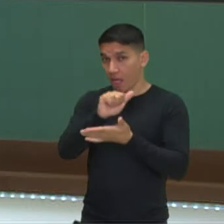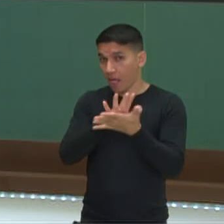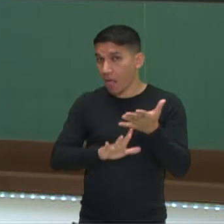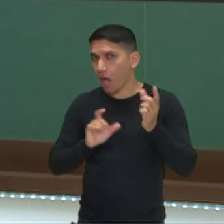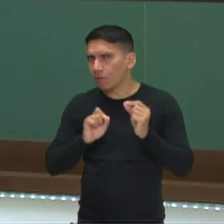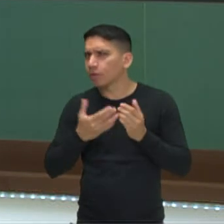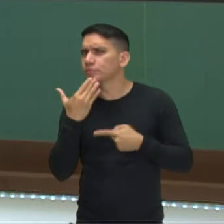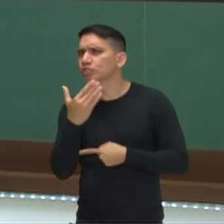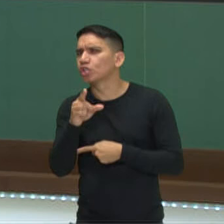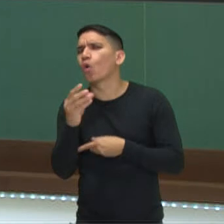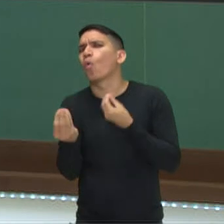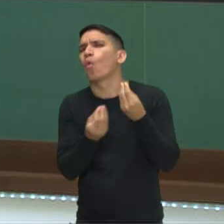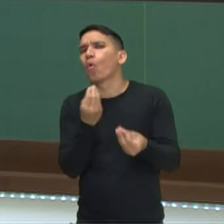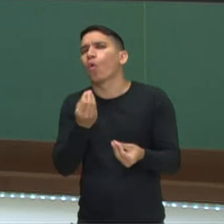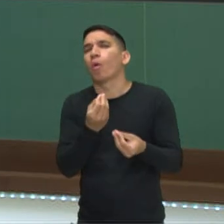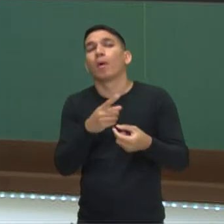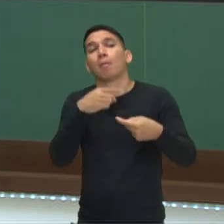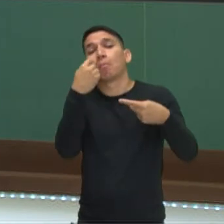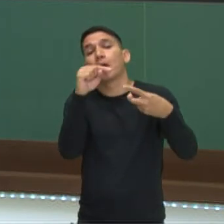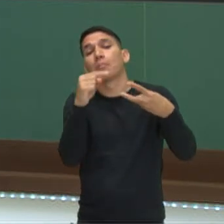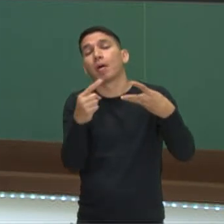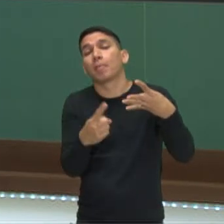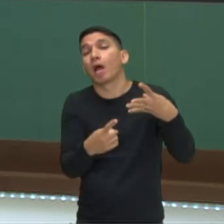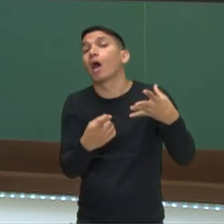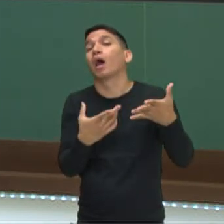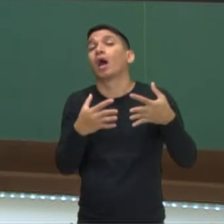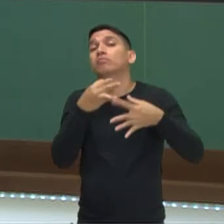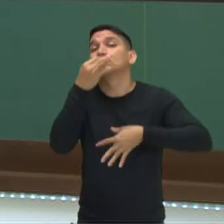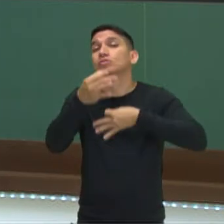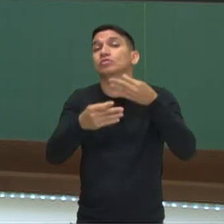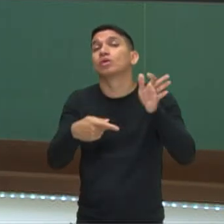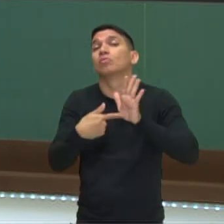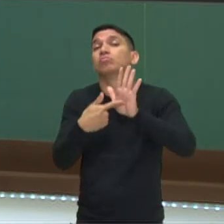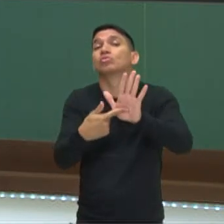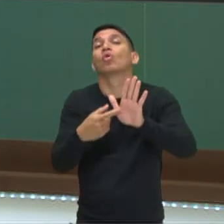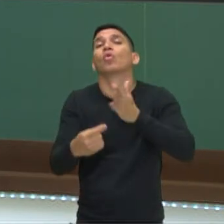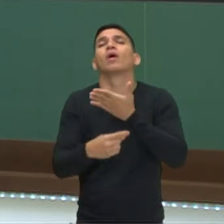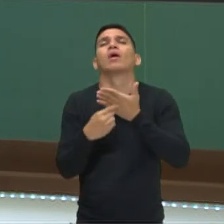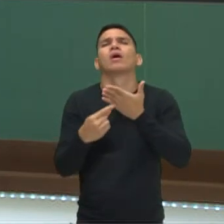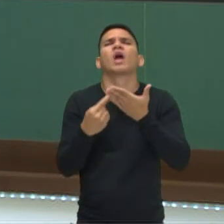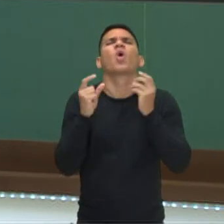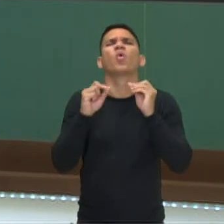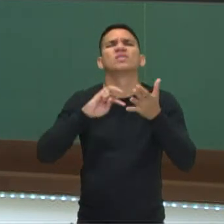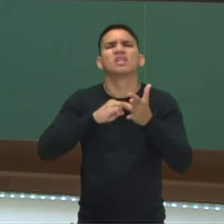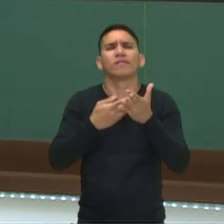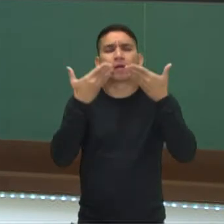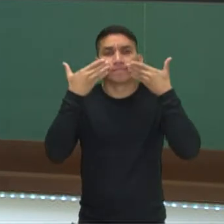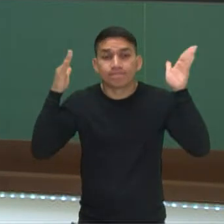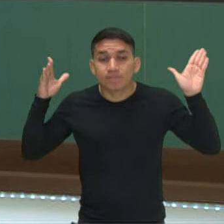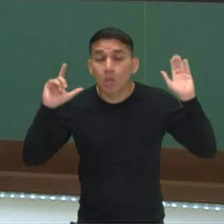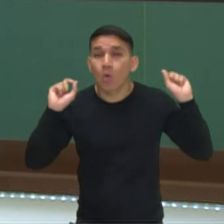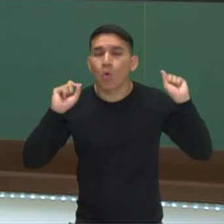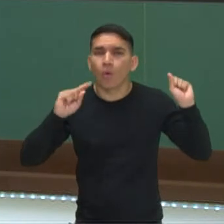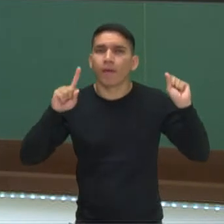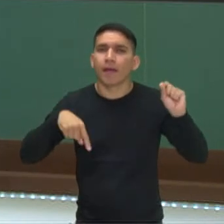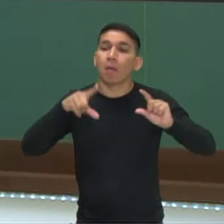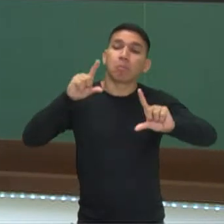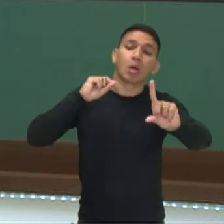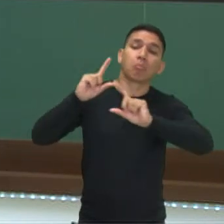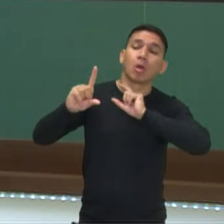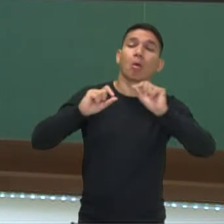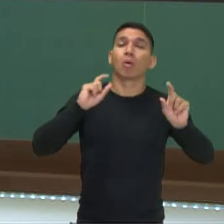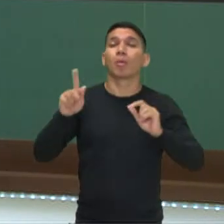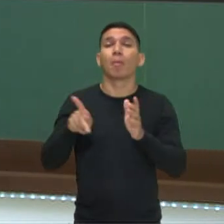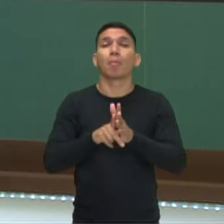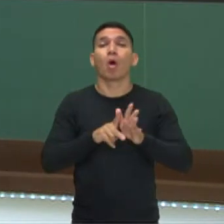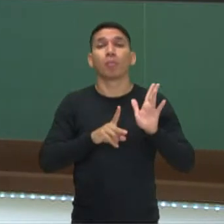você localizar as opiniões explícitas do autor. O que é algo explícito? É o que você vai retirar ali do